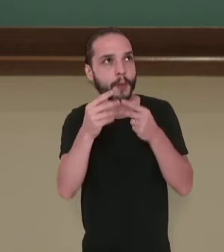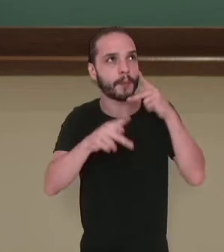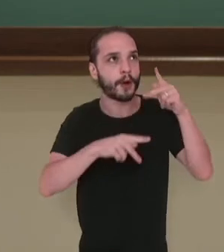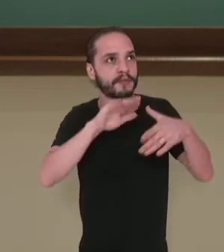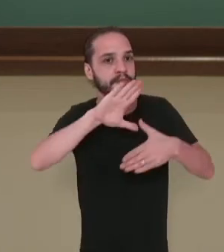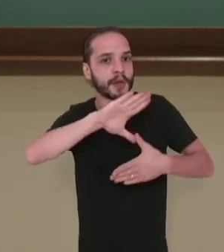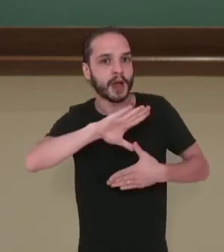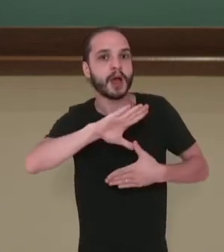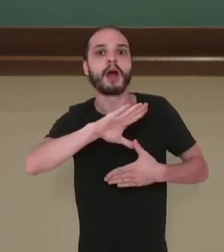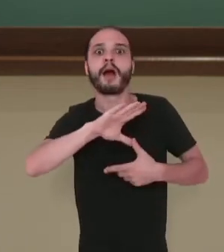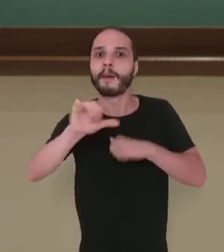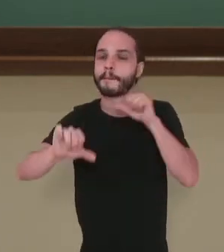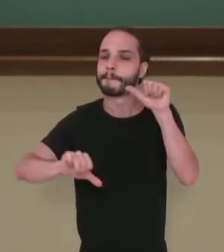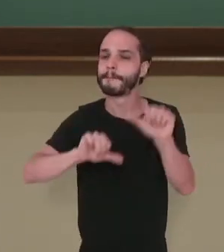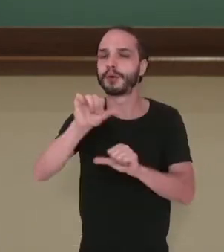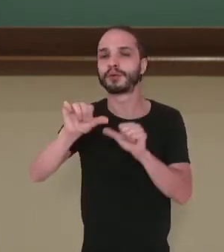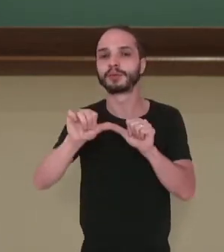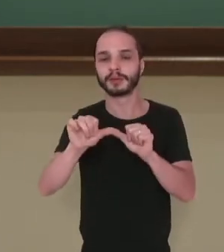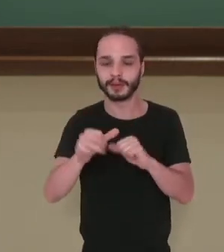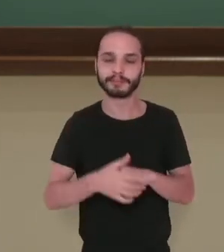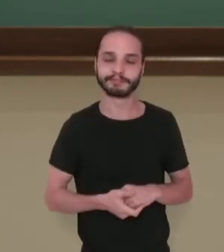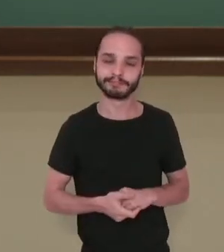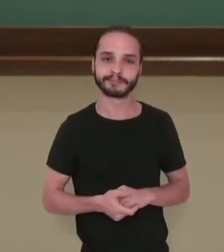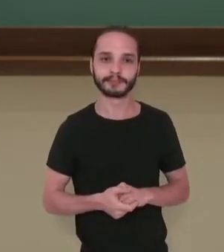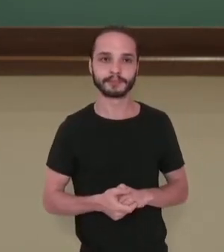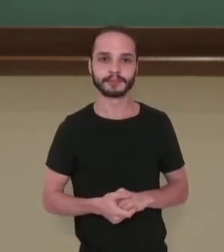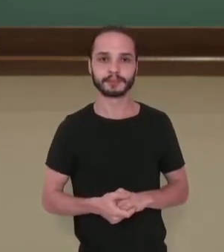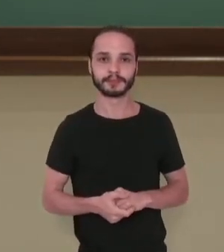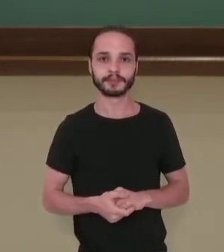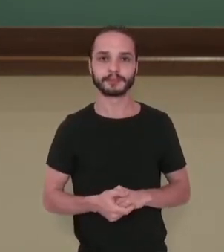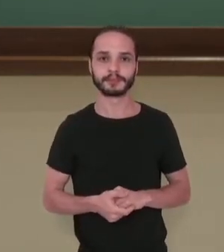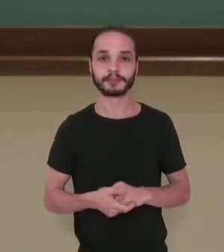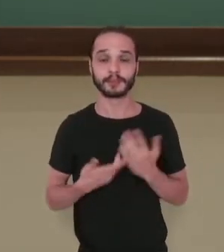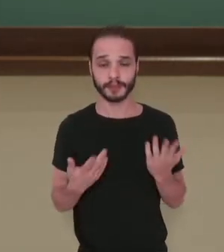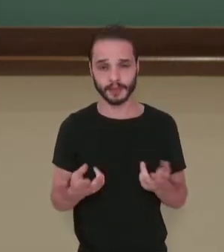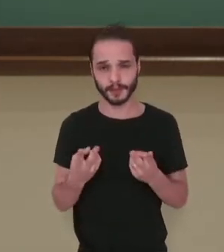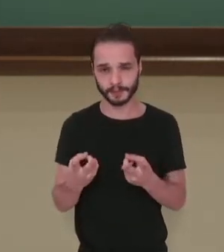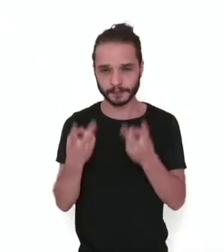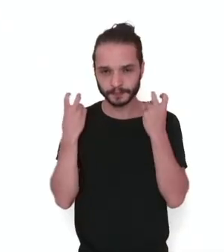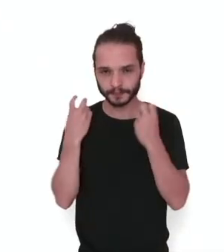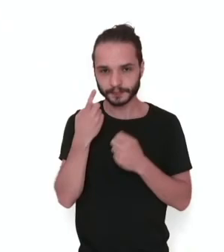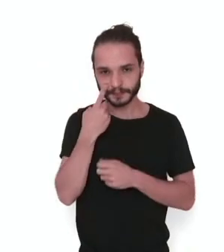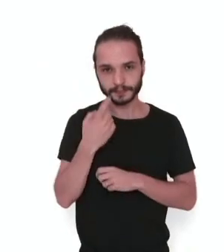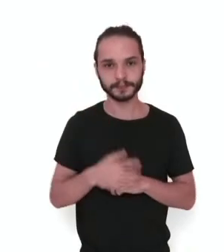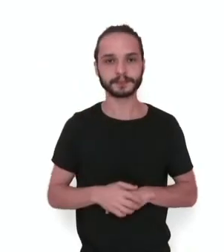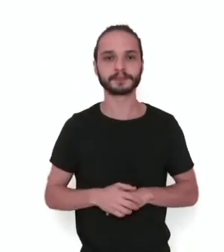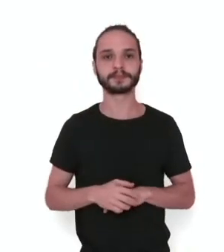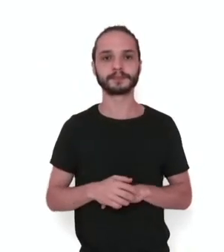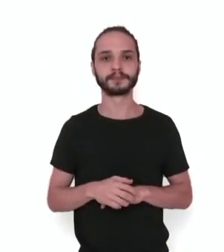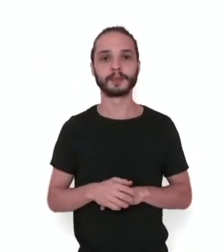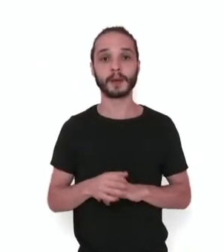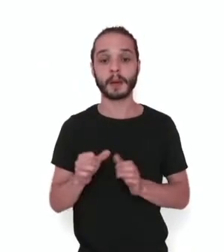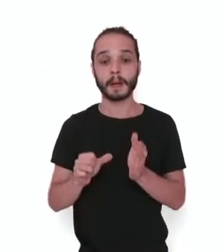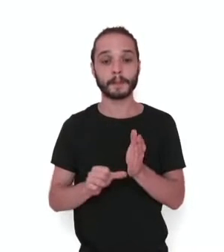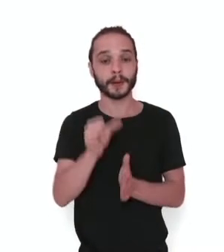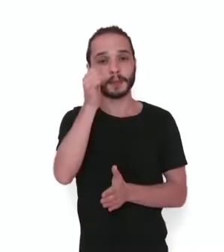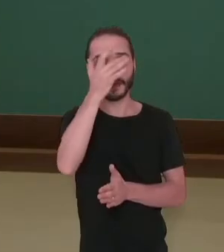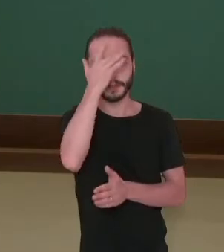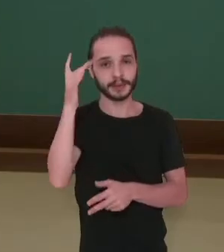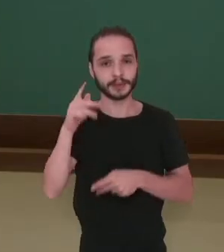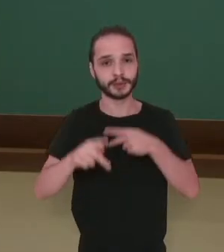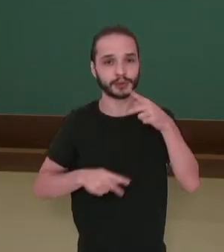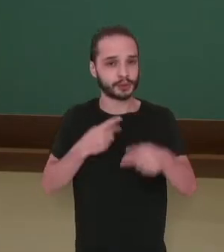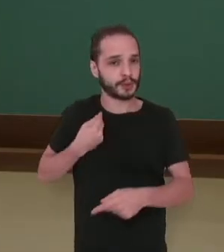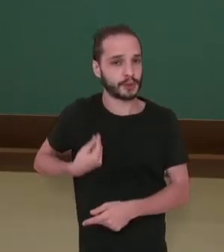e especificamente do Brasil, tá? Então veja, os primeiros habitantes do Brasil, e aí falamos